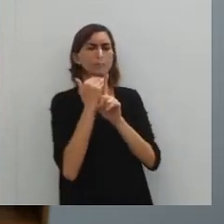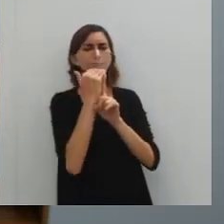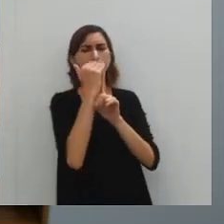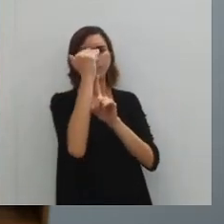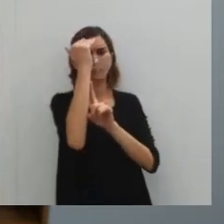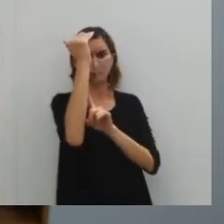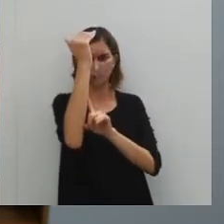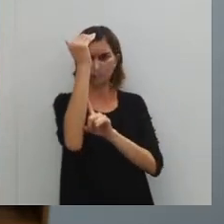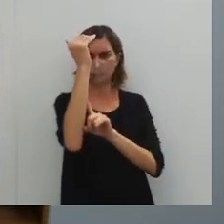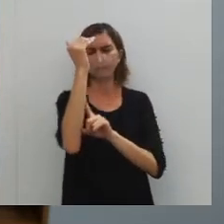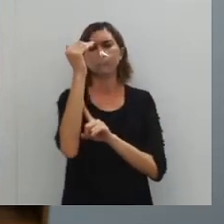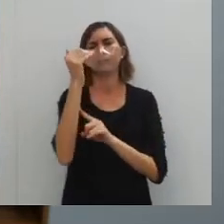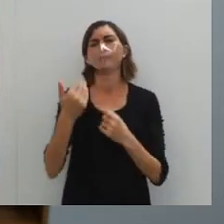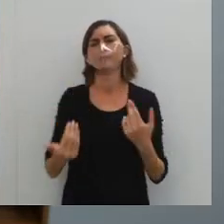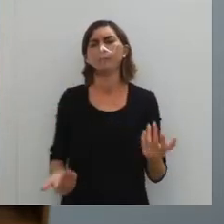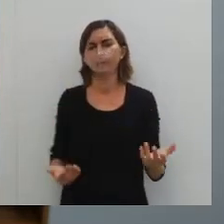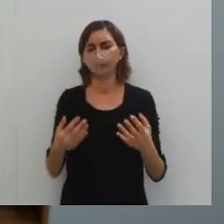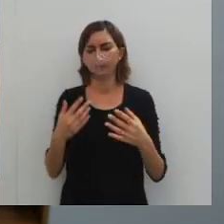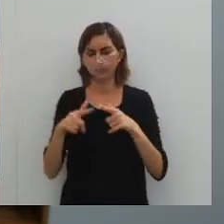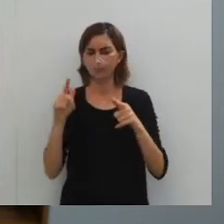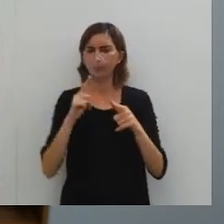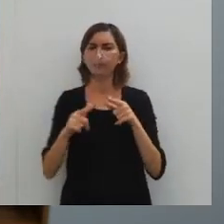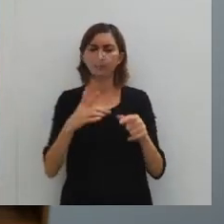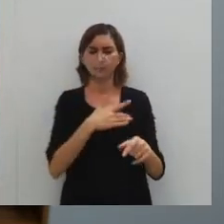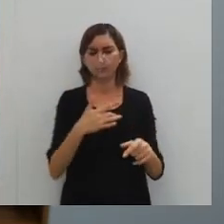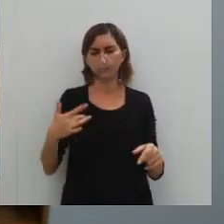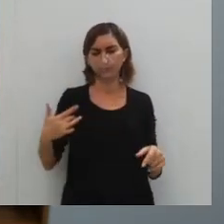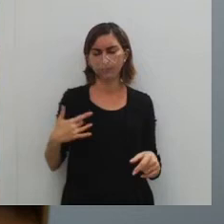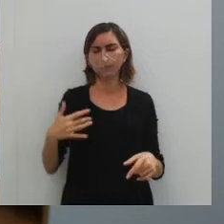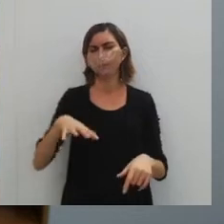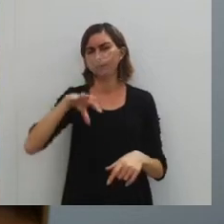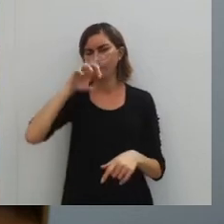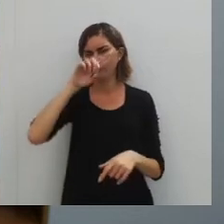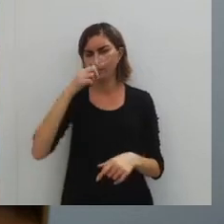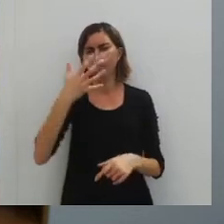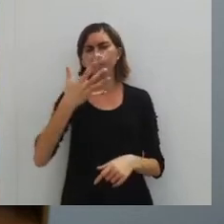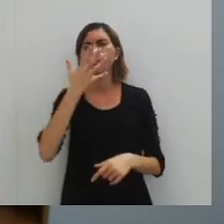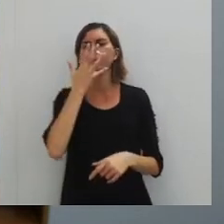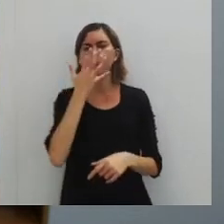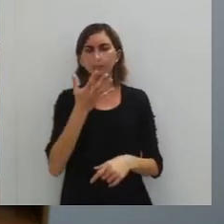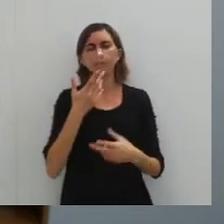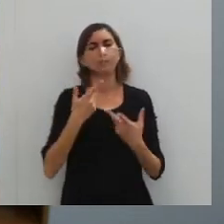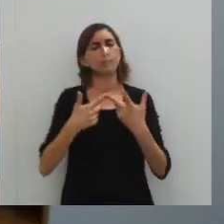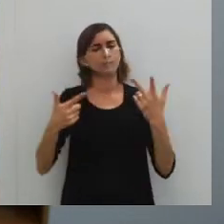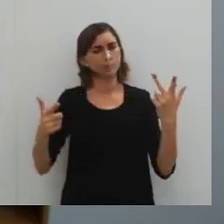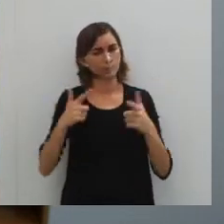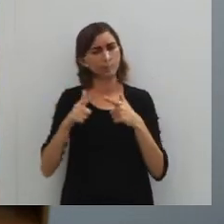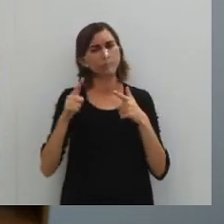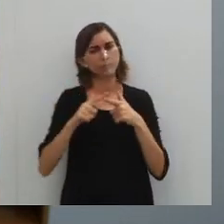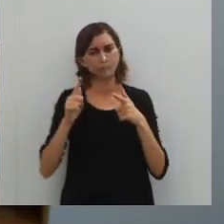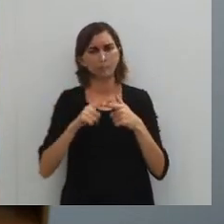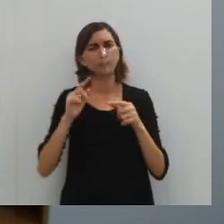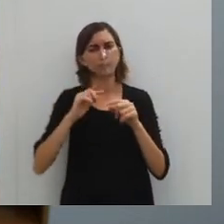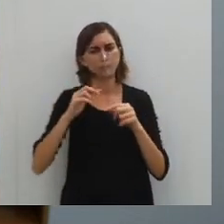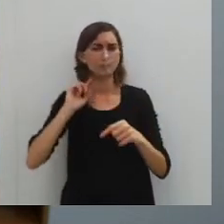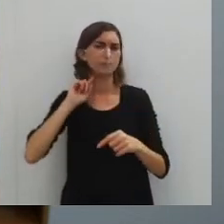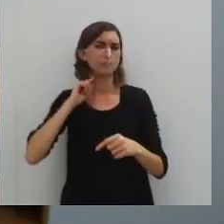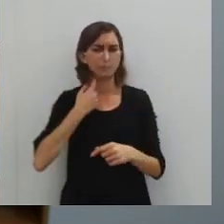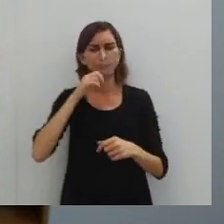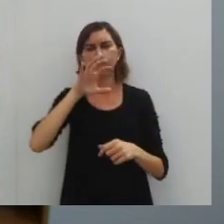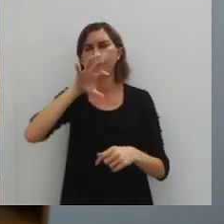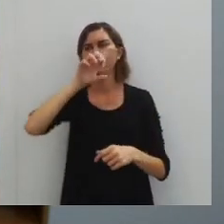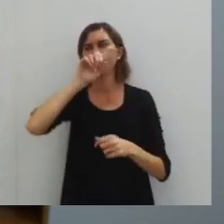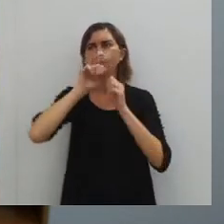aumentar a temperatura, problemas de saúde respiratórios devido a esse processo de poluição